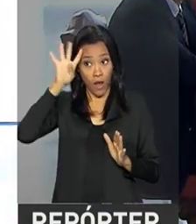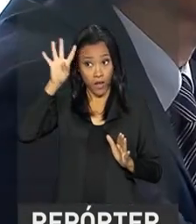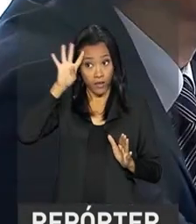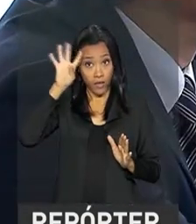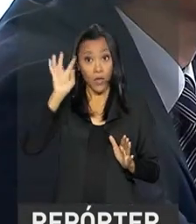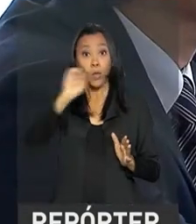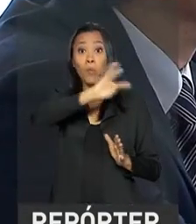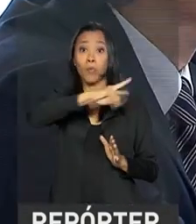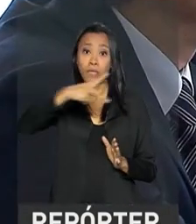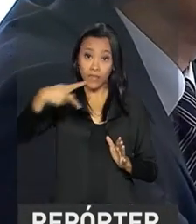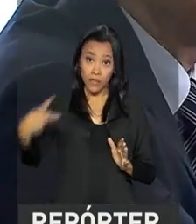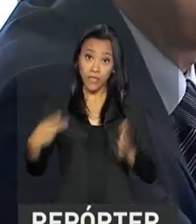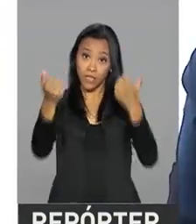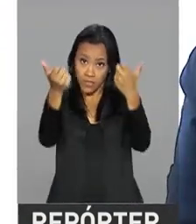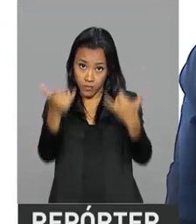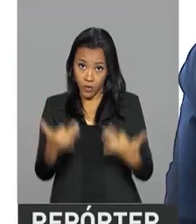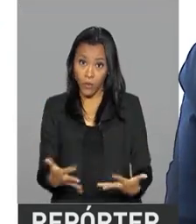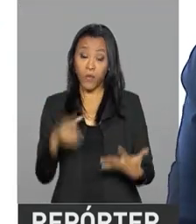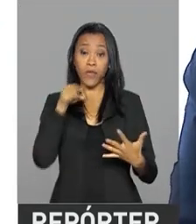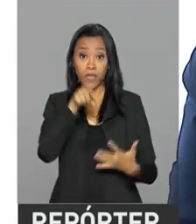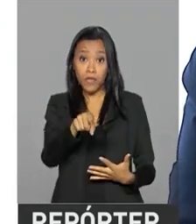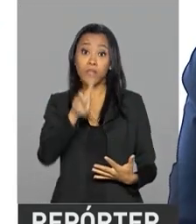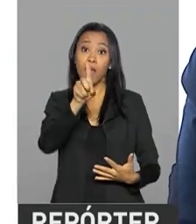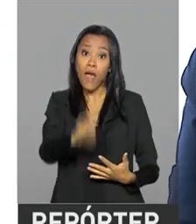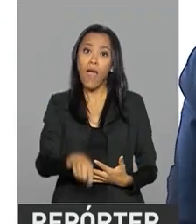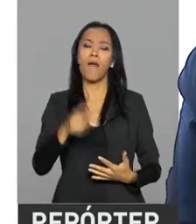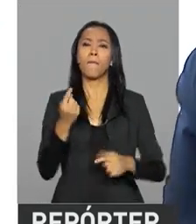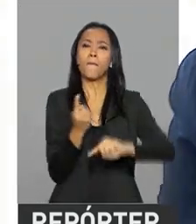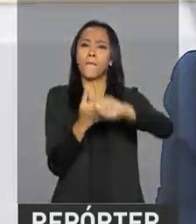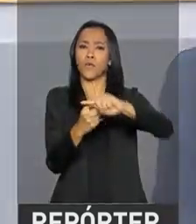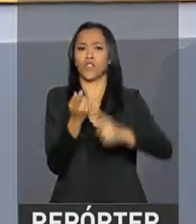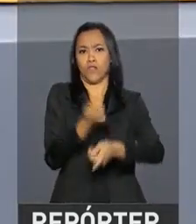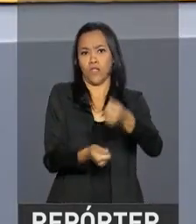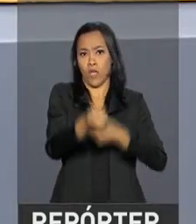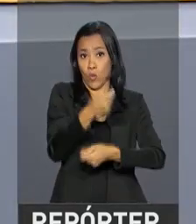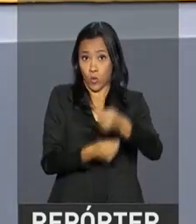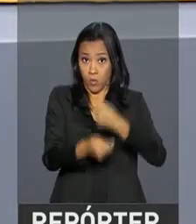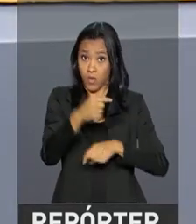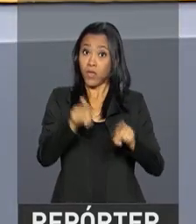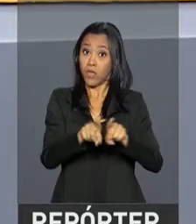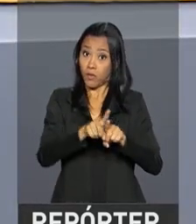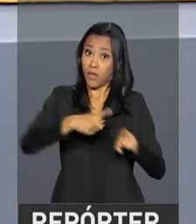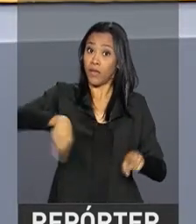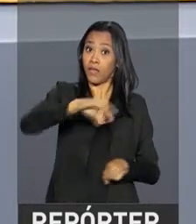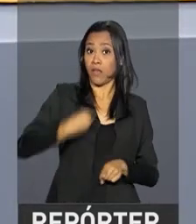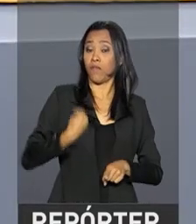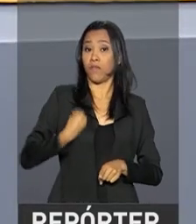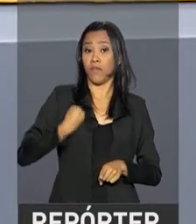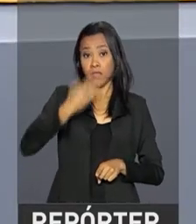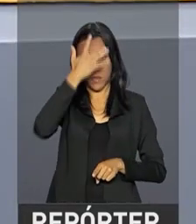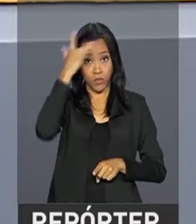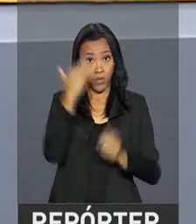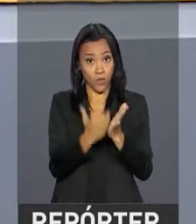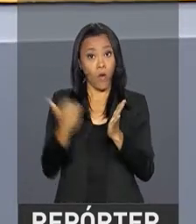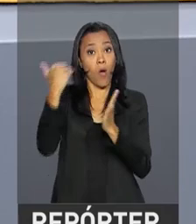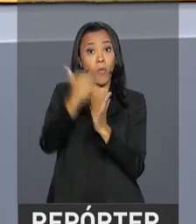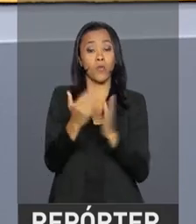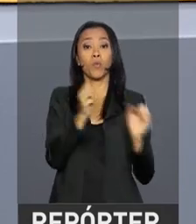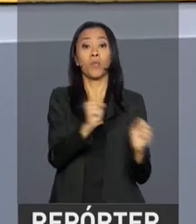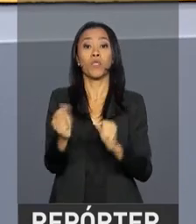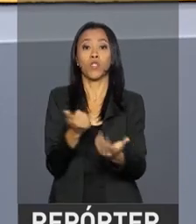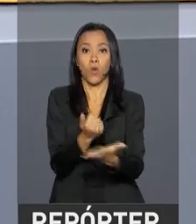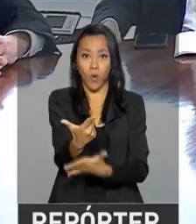presidente michel temer destacou que assim se gera efeitos positivos na economia e na vida dos brasileiros como o aumento do poder de